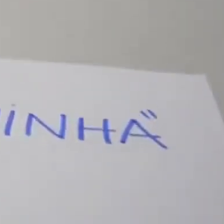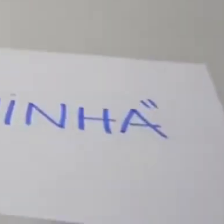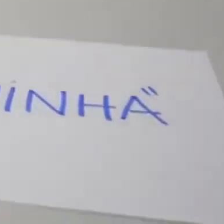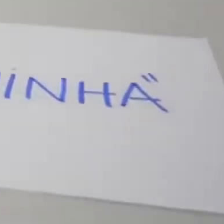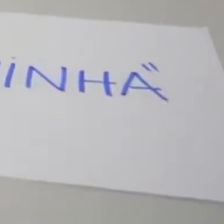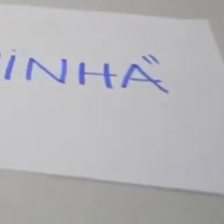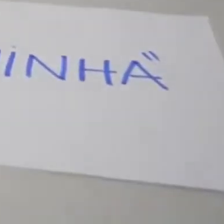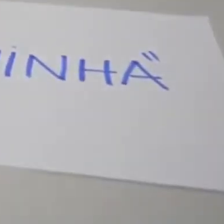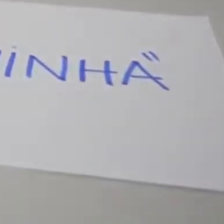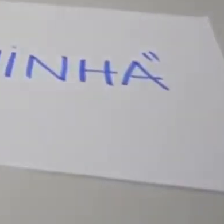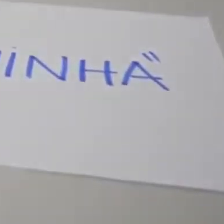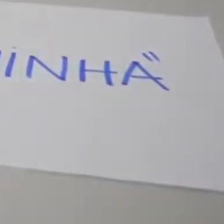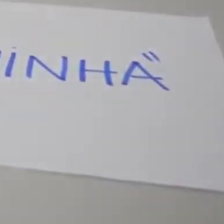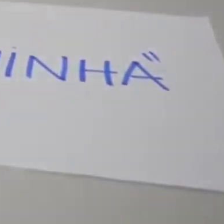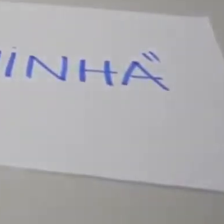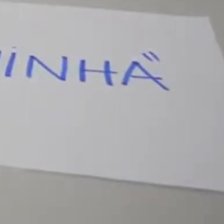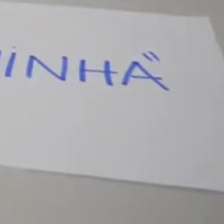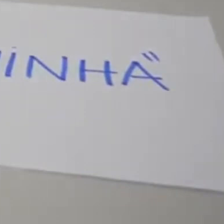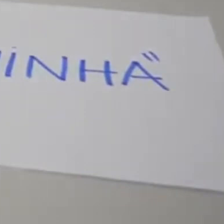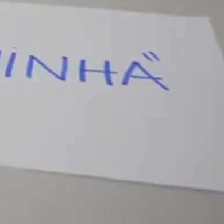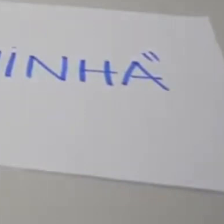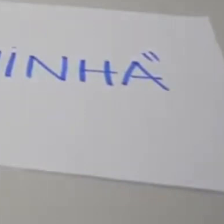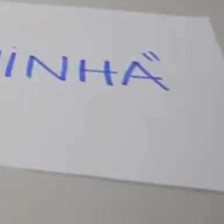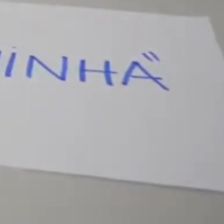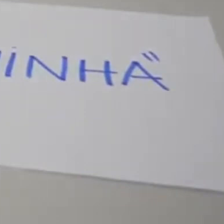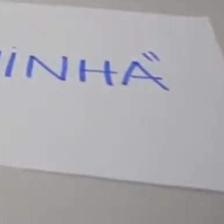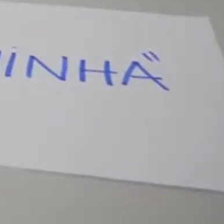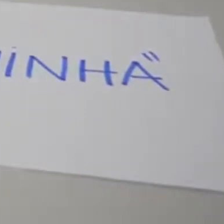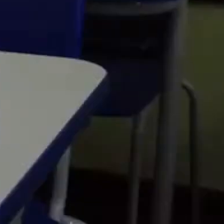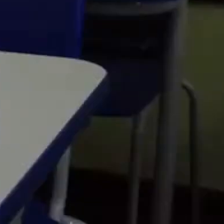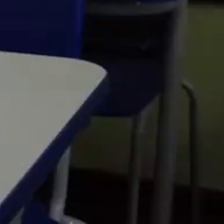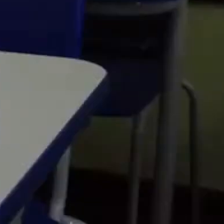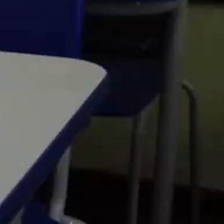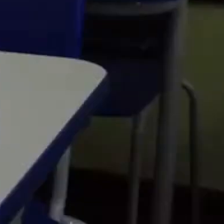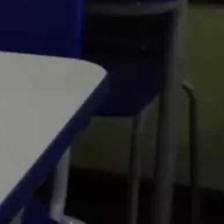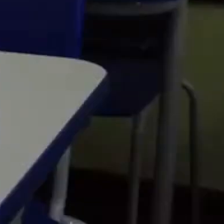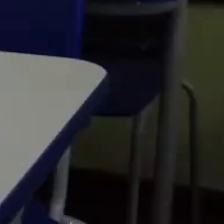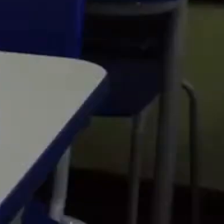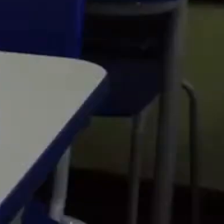Porque eu ficava tão desconfortável por sentir as coisas que eu sentia?